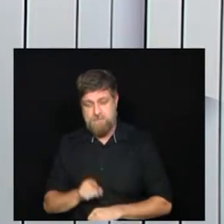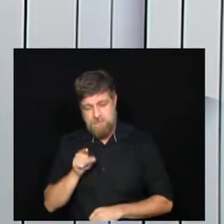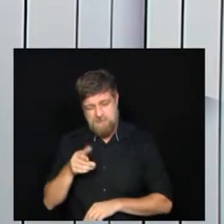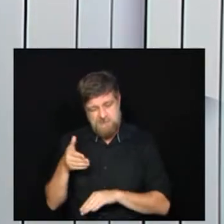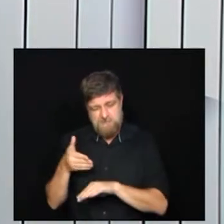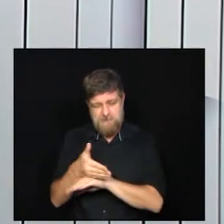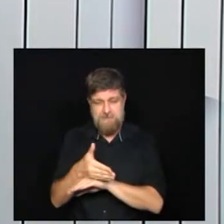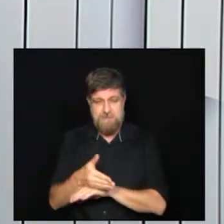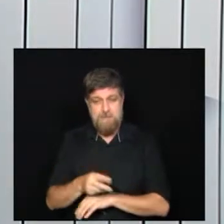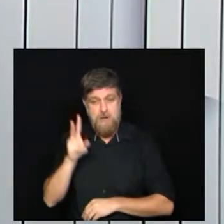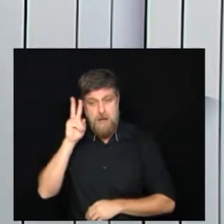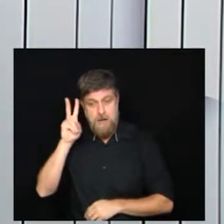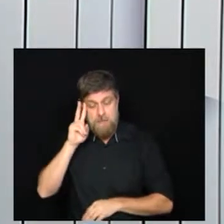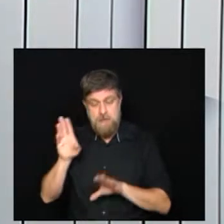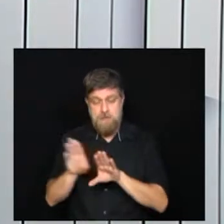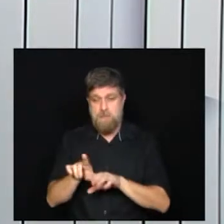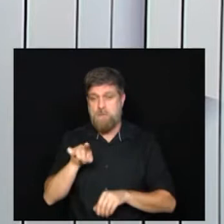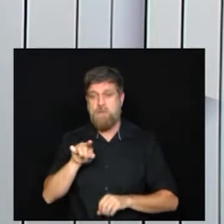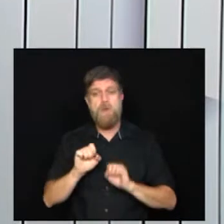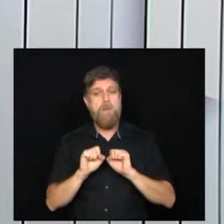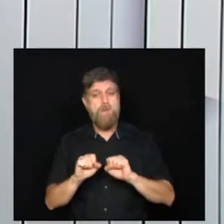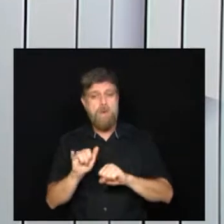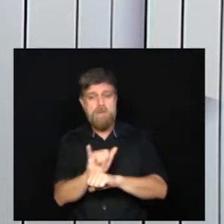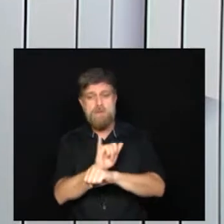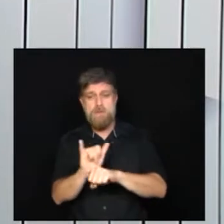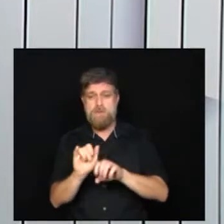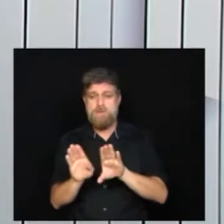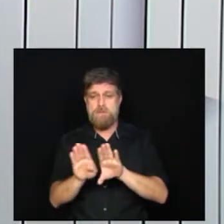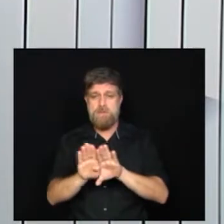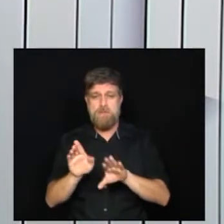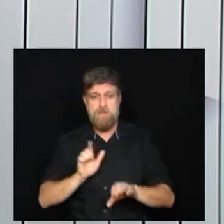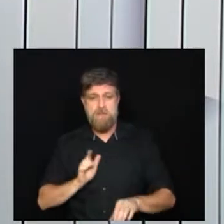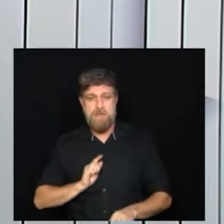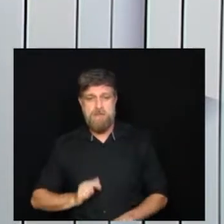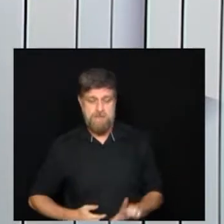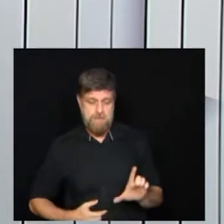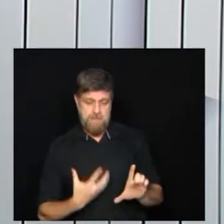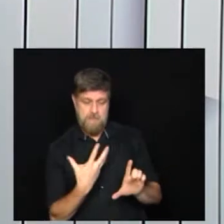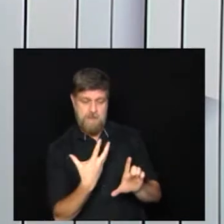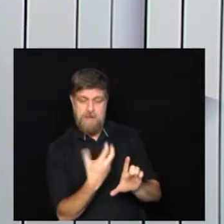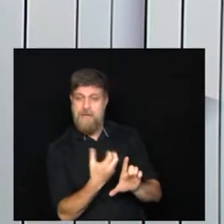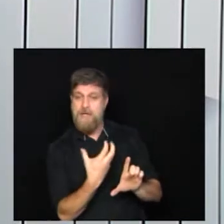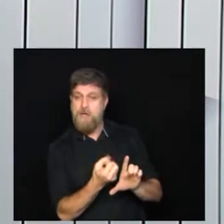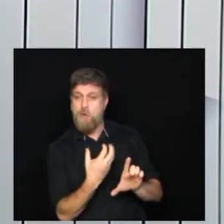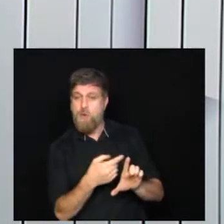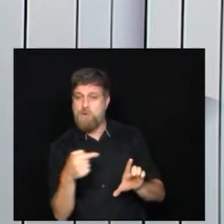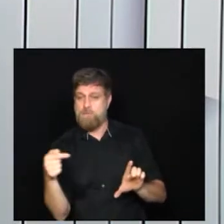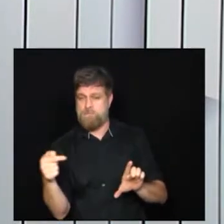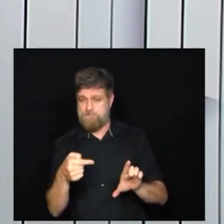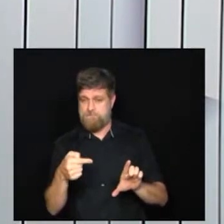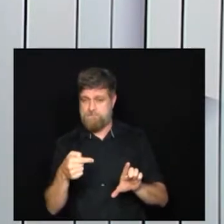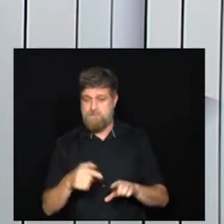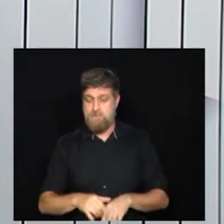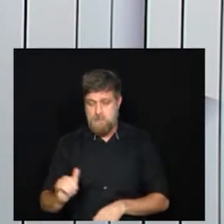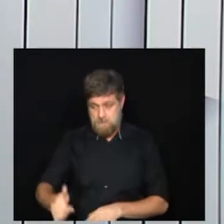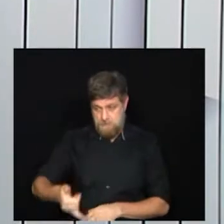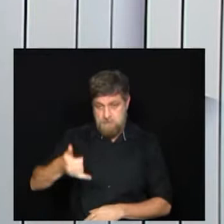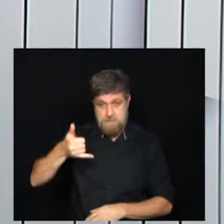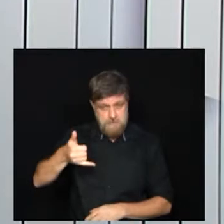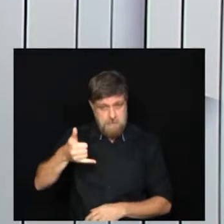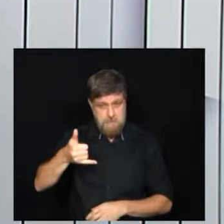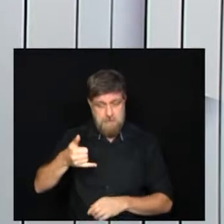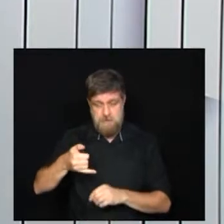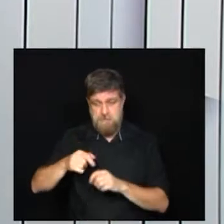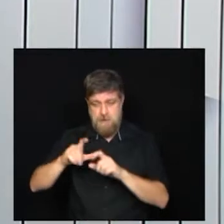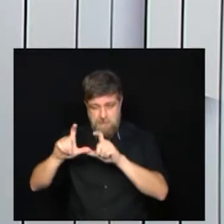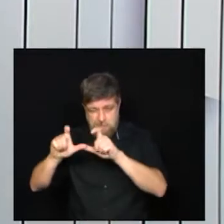97829-3776. Lembrando sempre que você tem a opção de enviar uma mensagem através do nosso QR Code. Pega o seu celular,